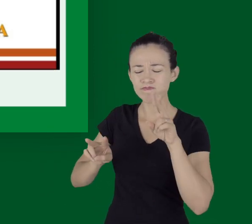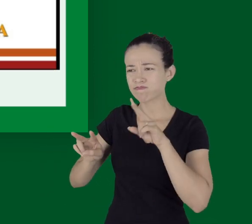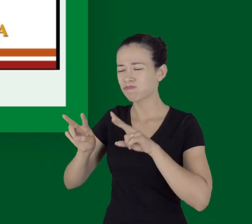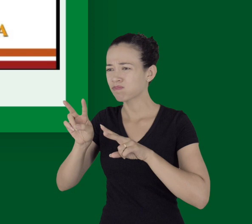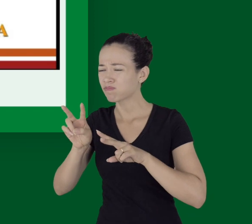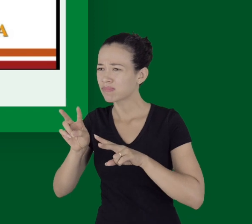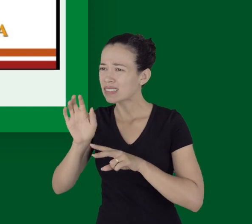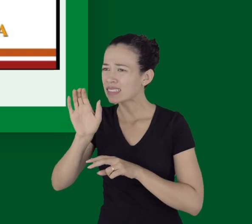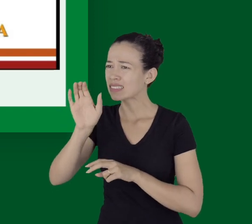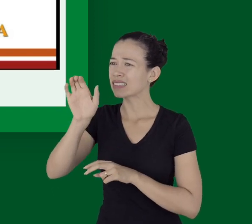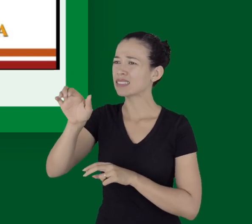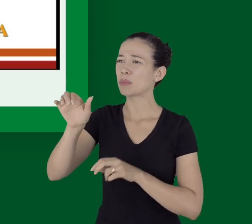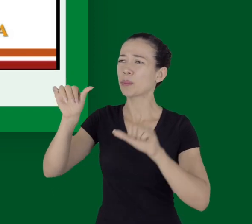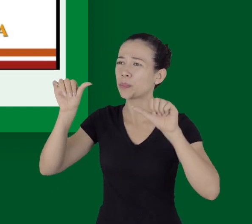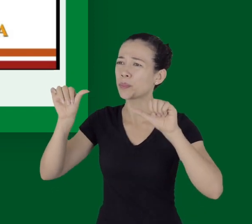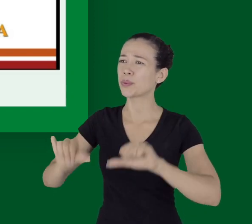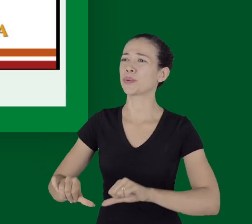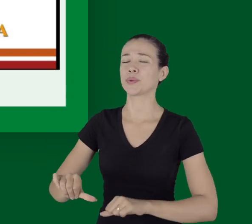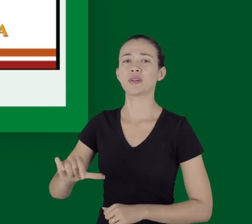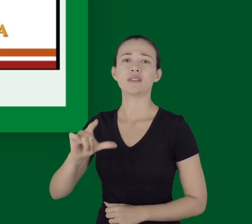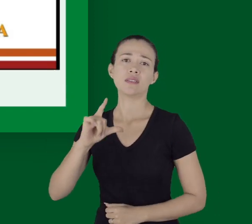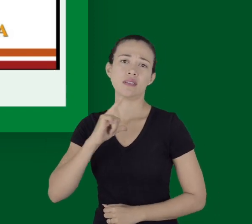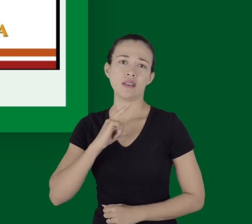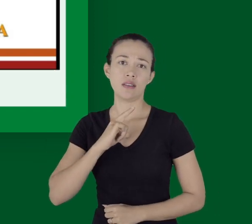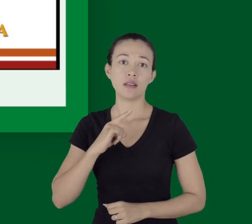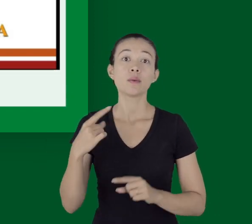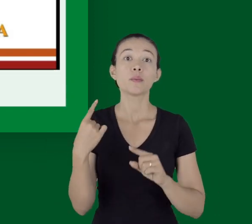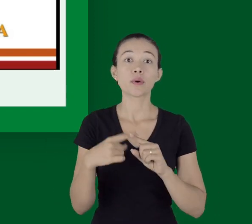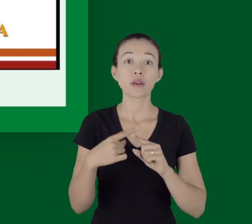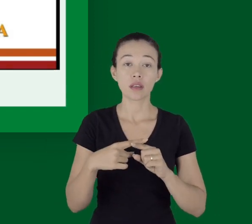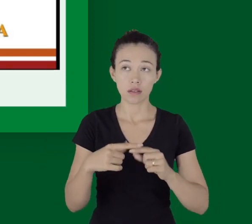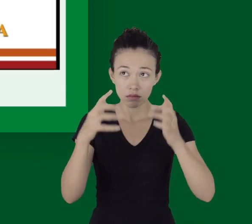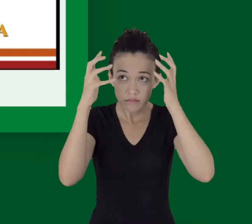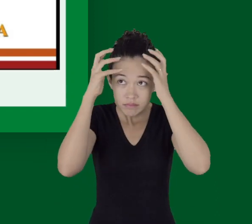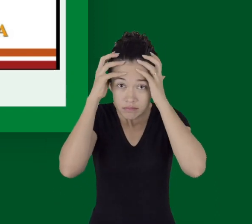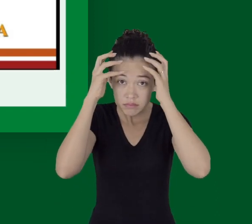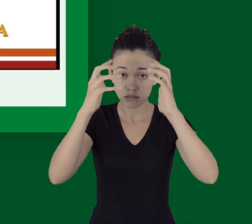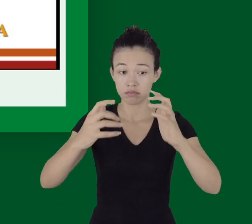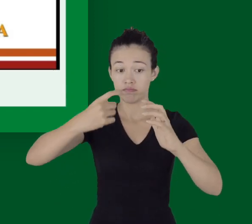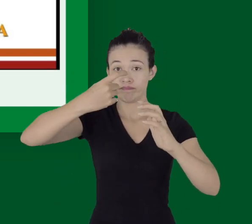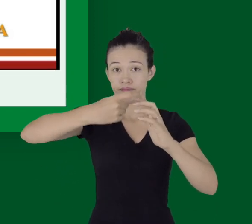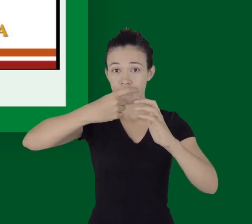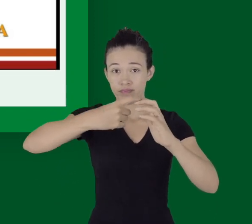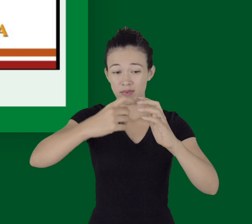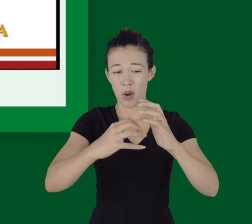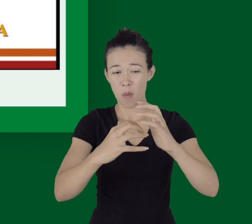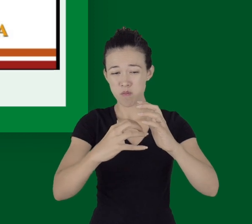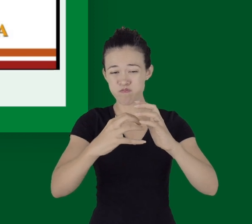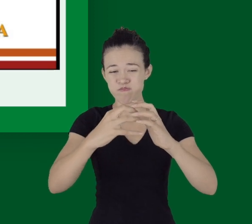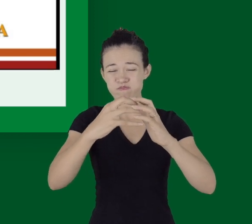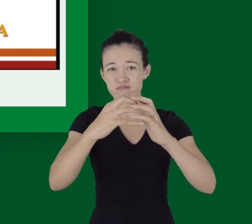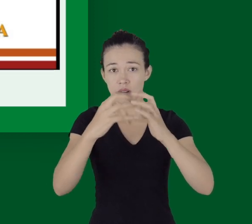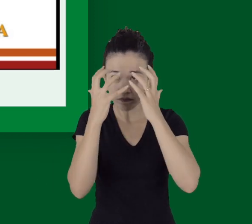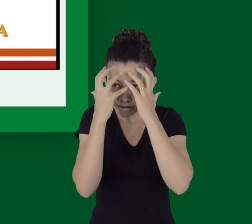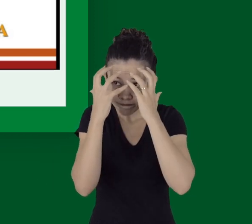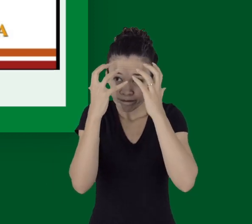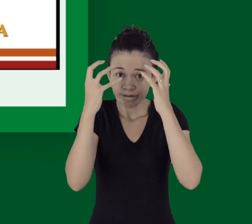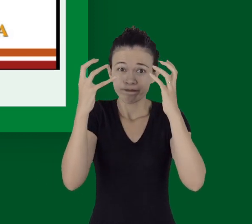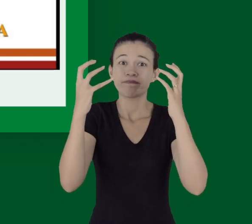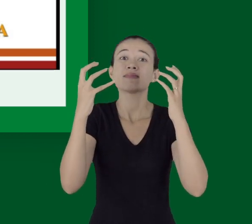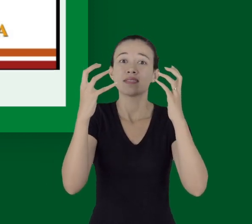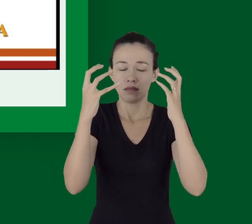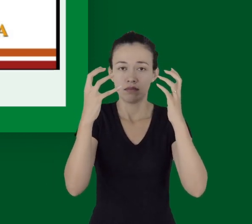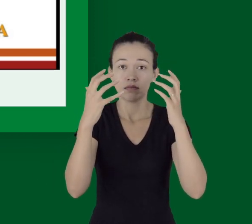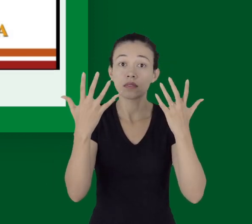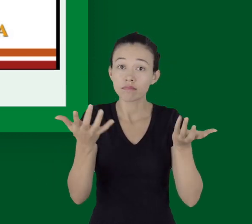dos grandes processos, né, de resposta secundária que tem que se ter atenção. Por quê? Porque ele vai provocar uma autopressão